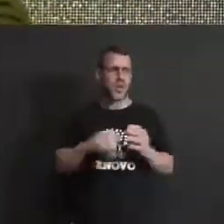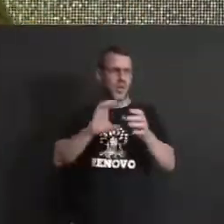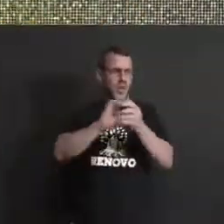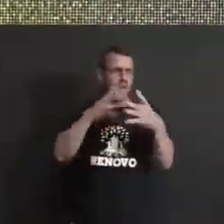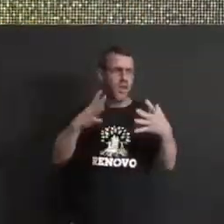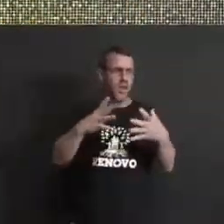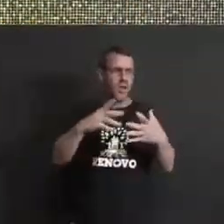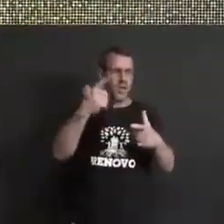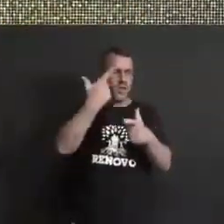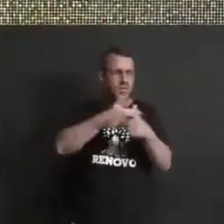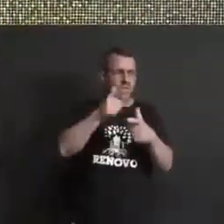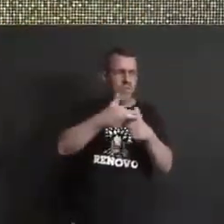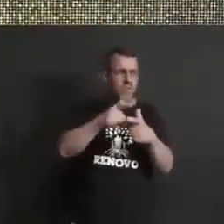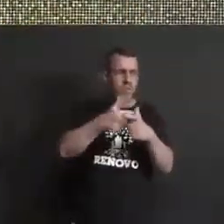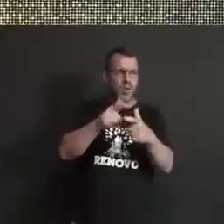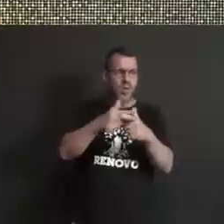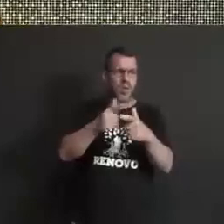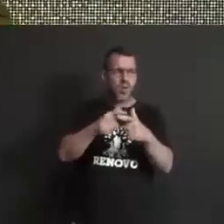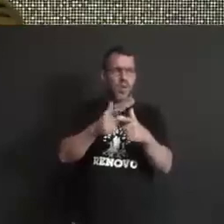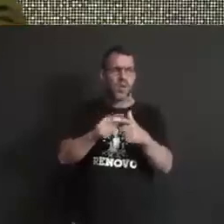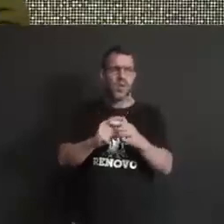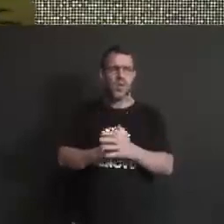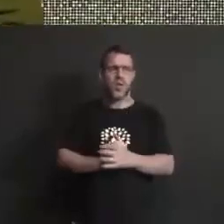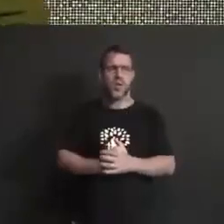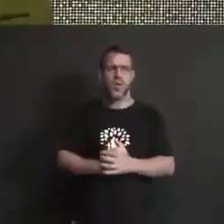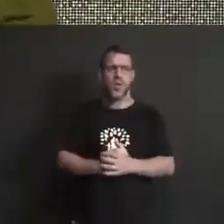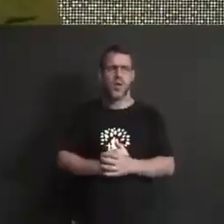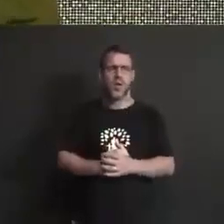nada. E daí Deus vem e começa a falar com ele.